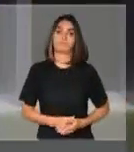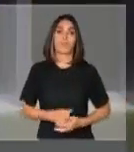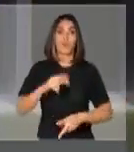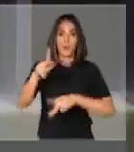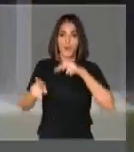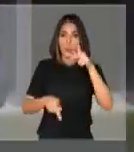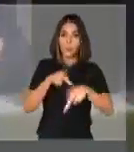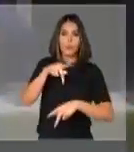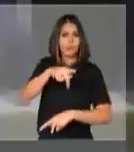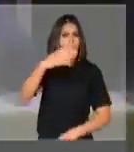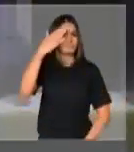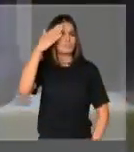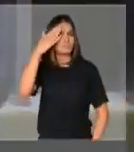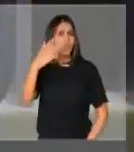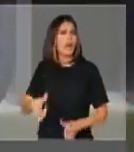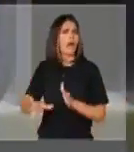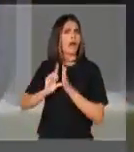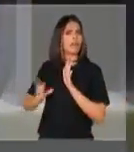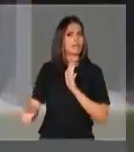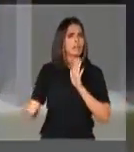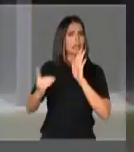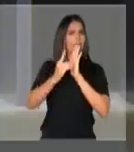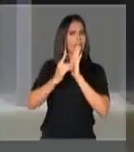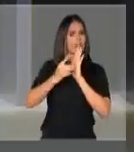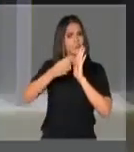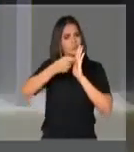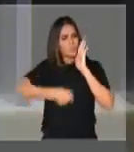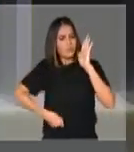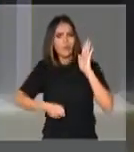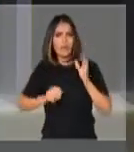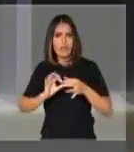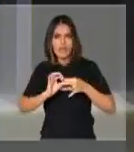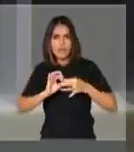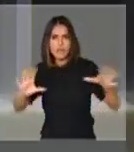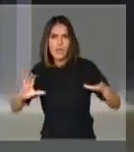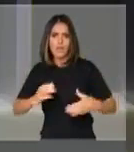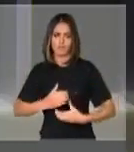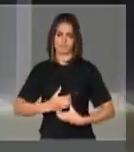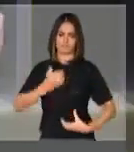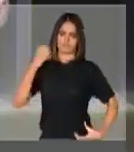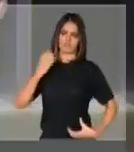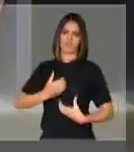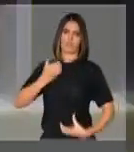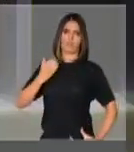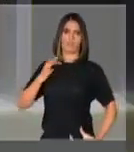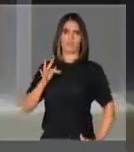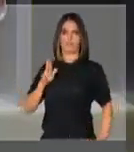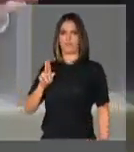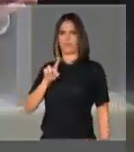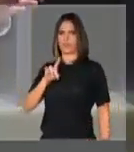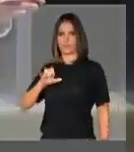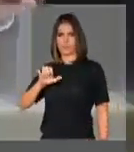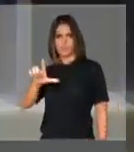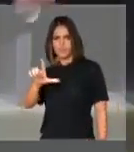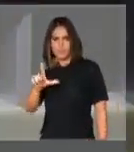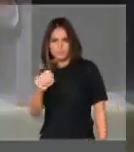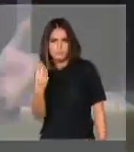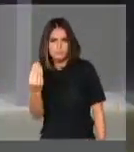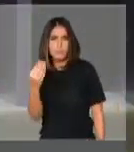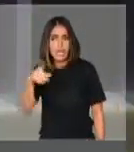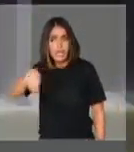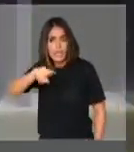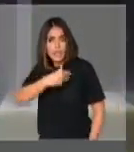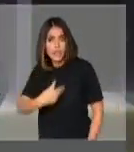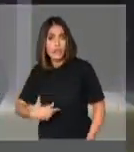tem conhecimento que esse decreto libera fuzil no momento que o governo precisa enfrentar